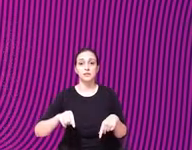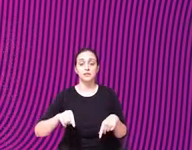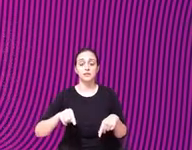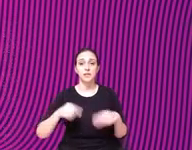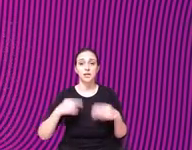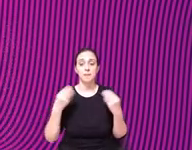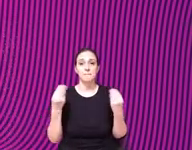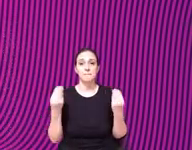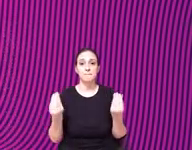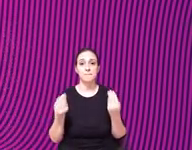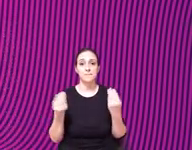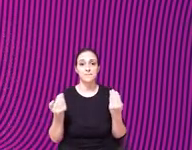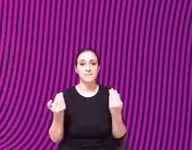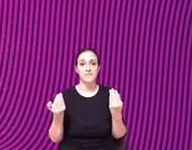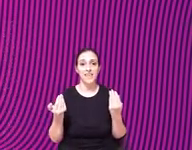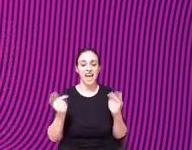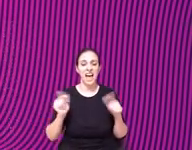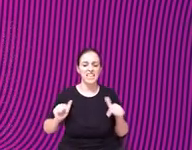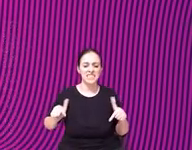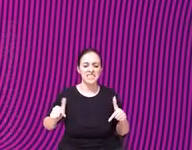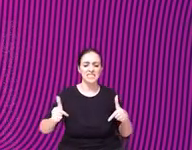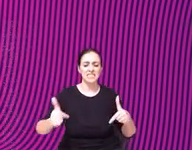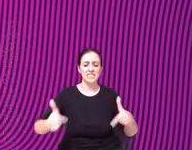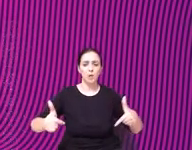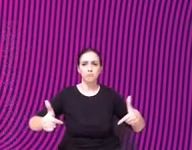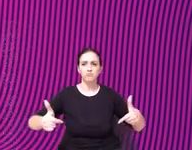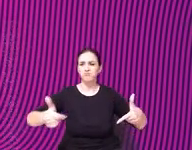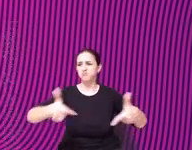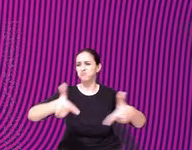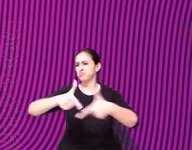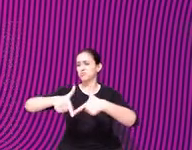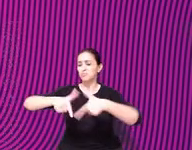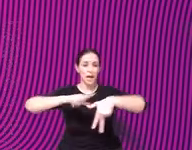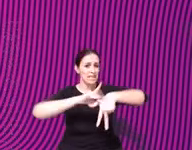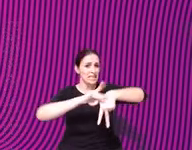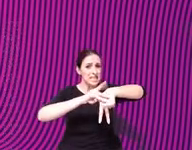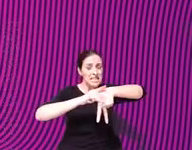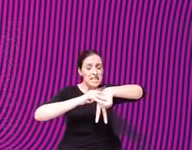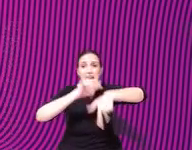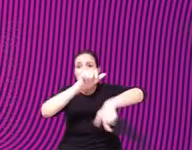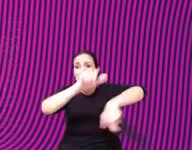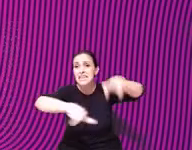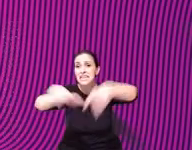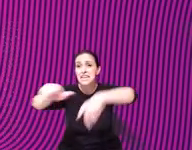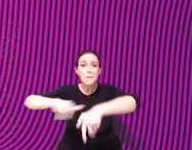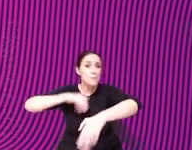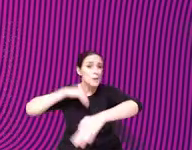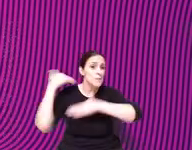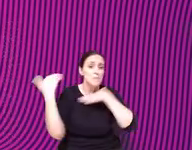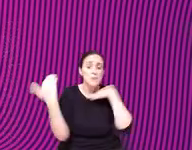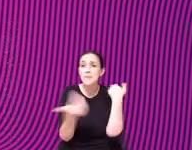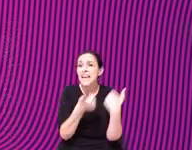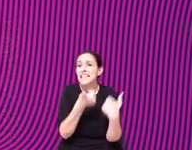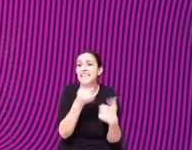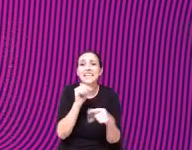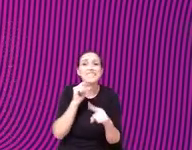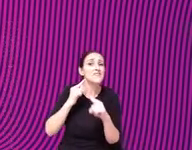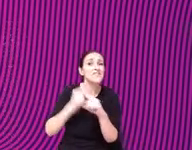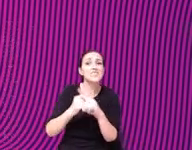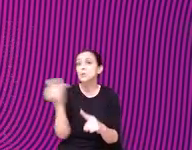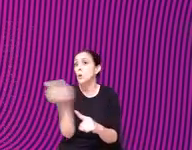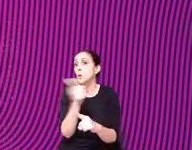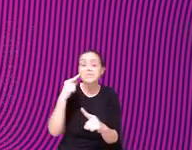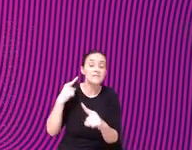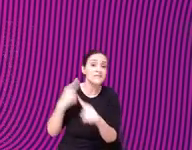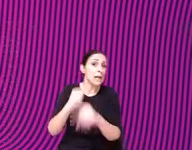a ação devastadora nos pacientes transplantados. Eles morreram 10 vezes, 11 vezes mais